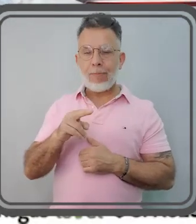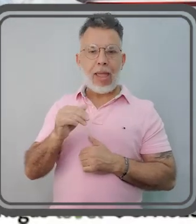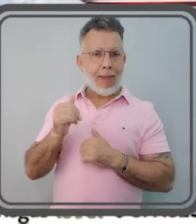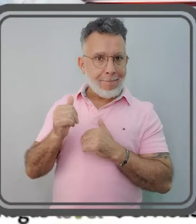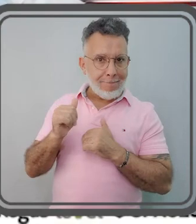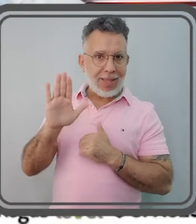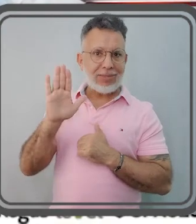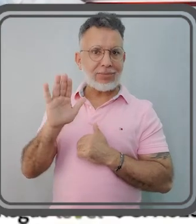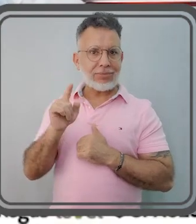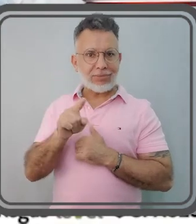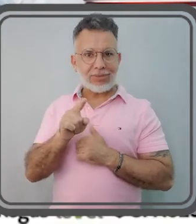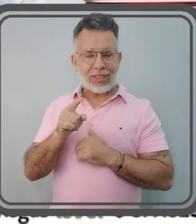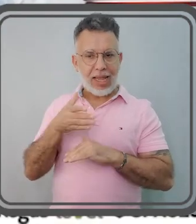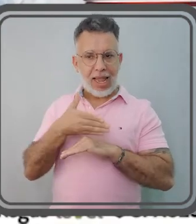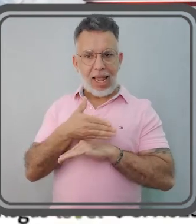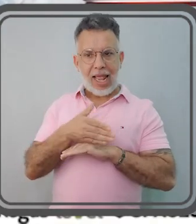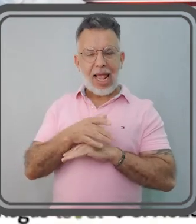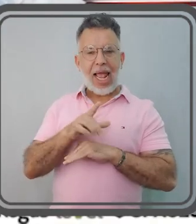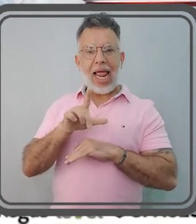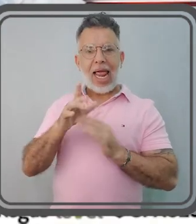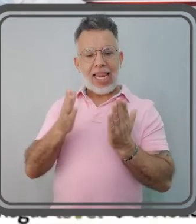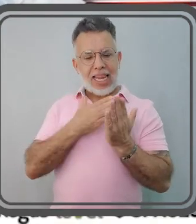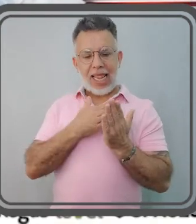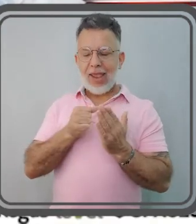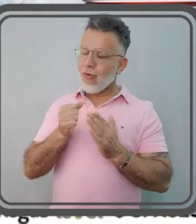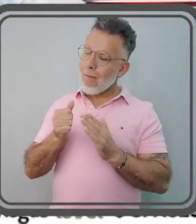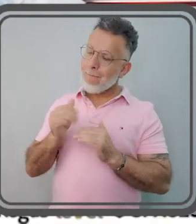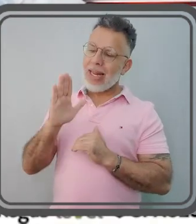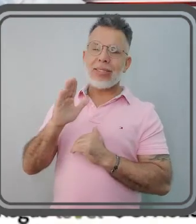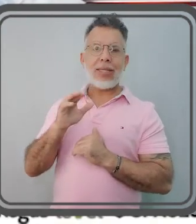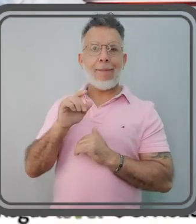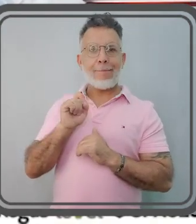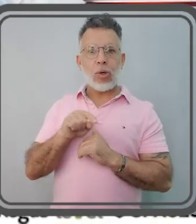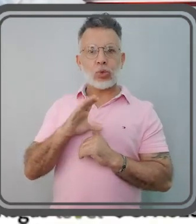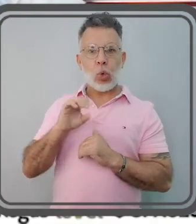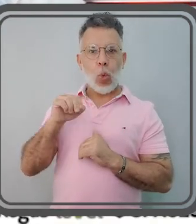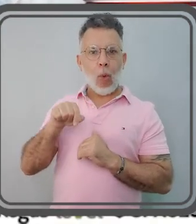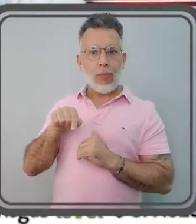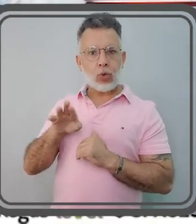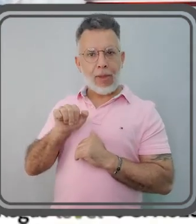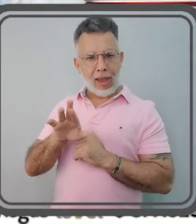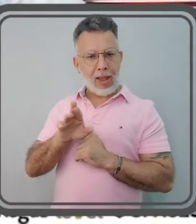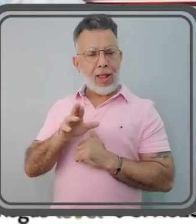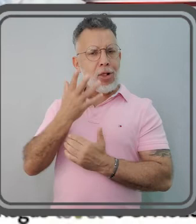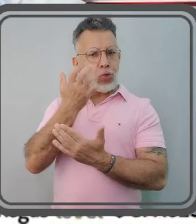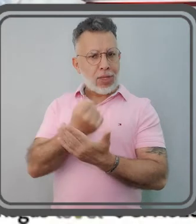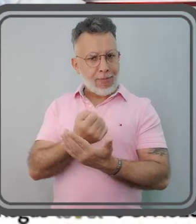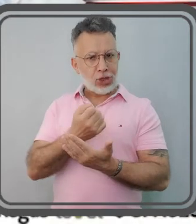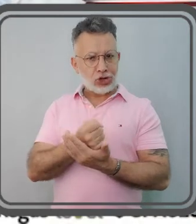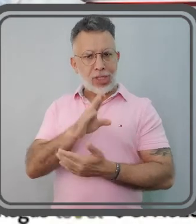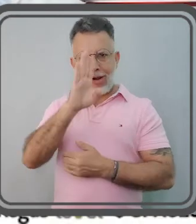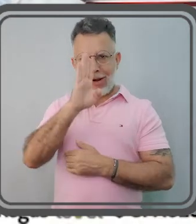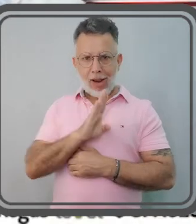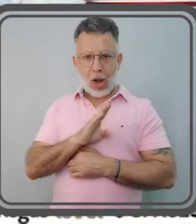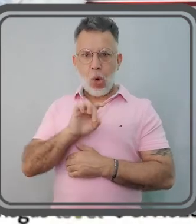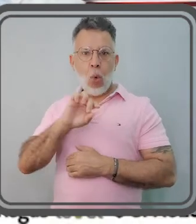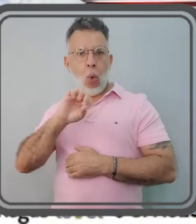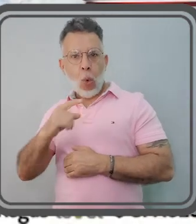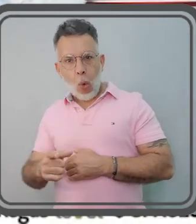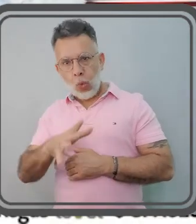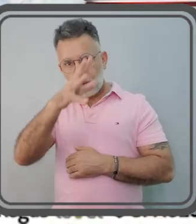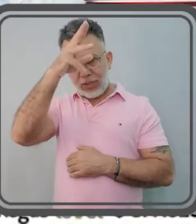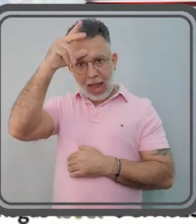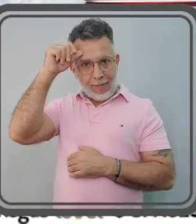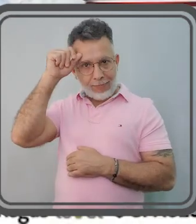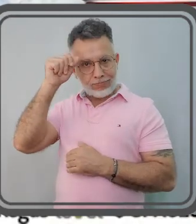livropracima.com.br, que você consegue baixar gratuitamente, ou então na Amazon.com você consegue comprar o livro. Esse livro, a